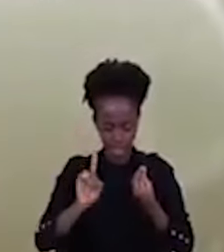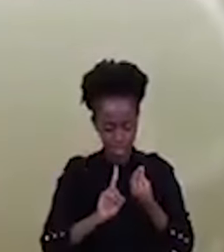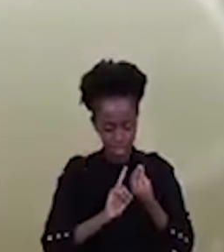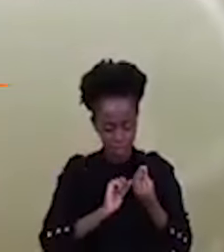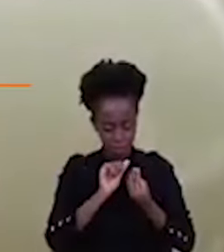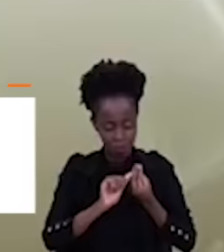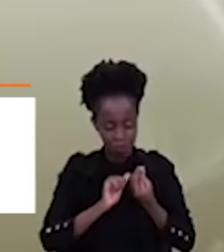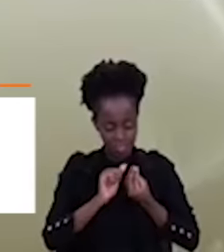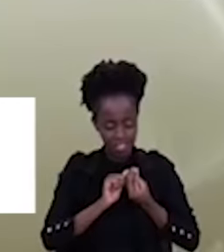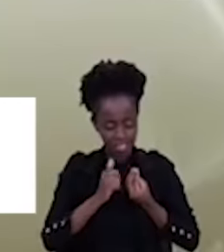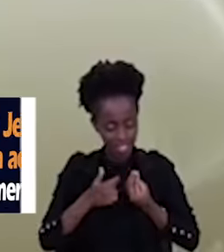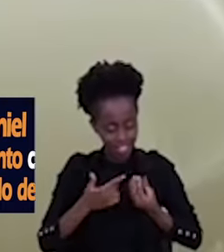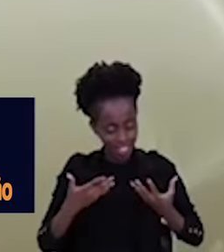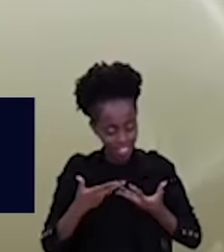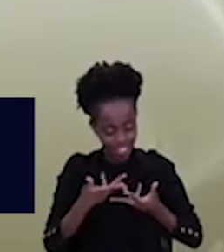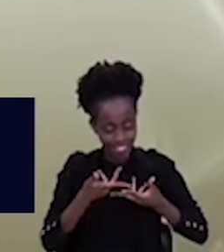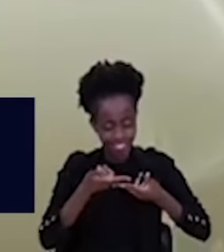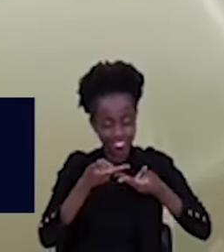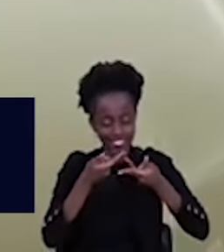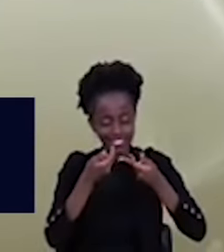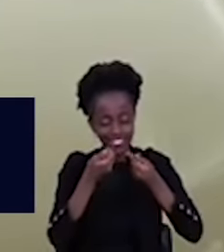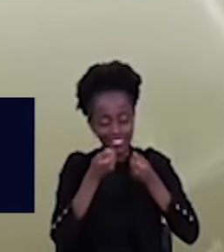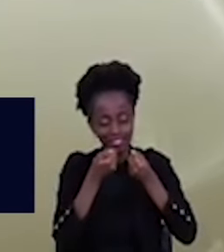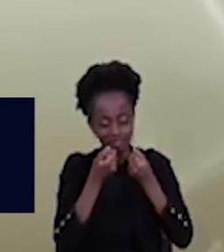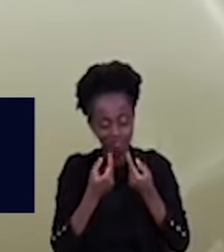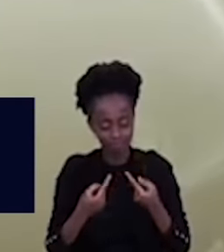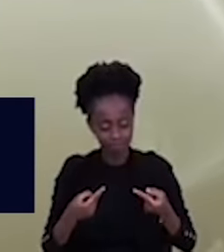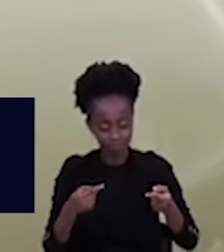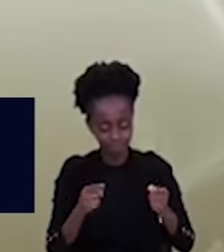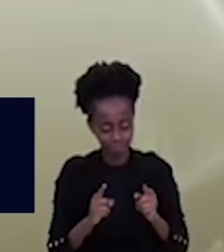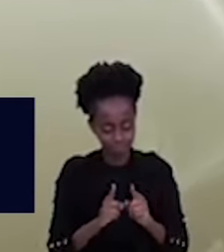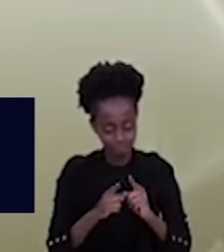tornaste o meu deserto um jardim.